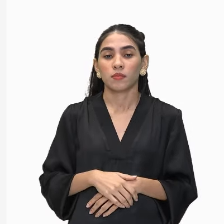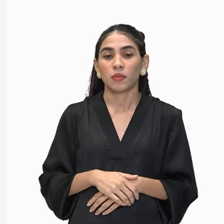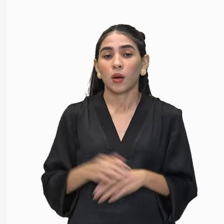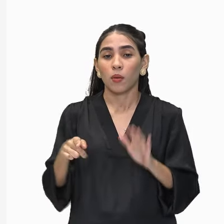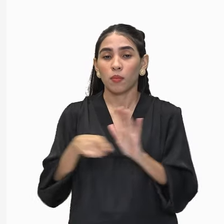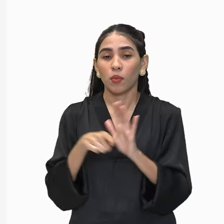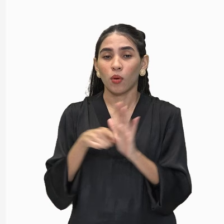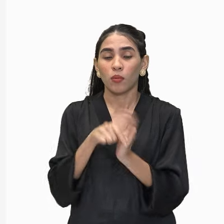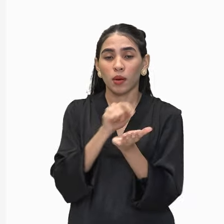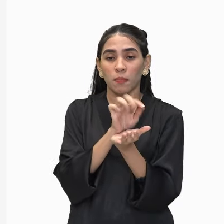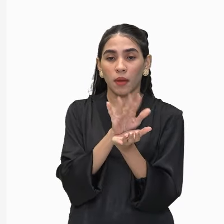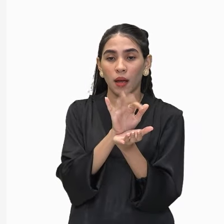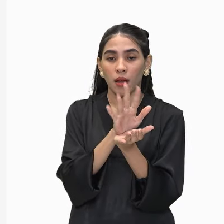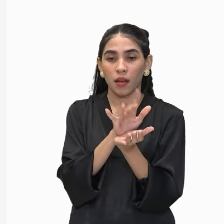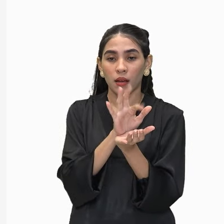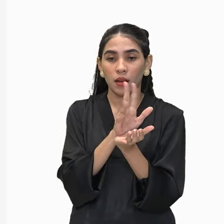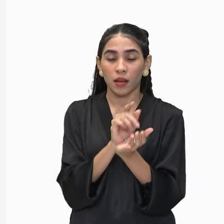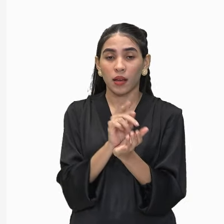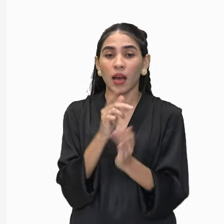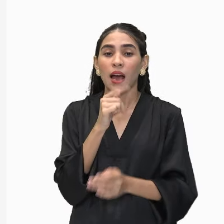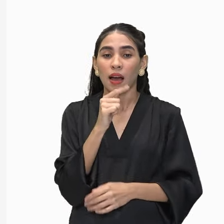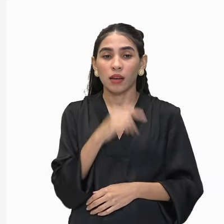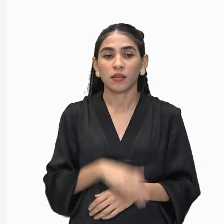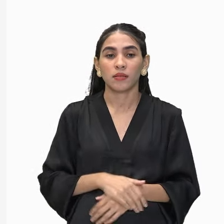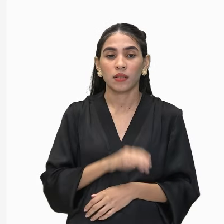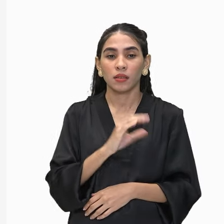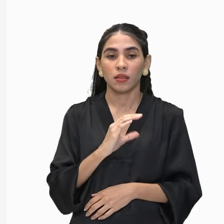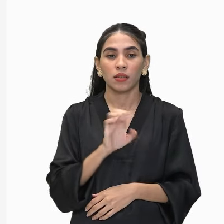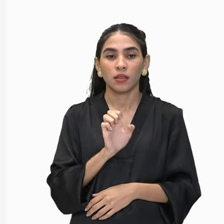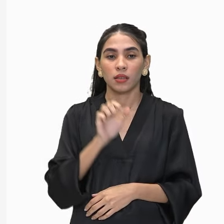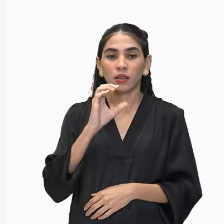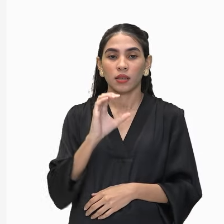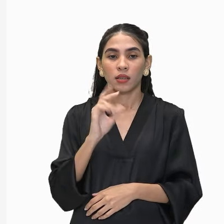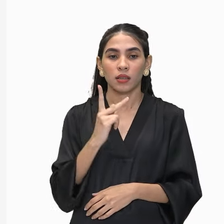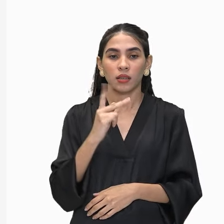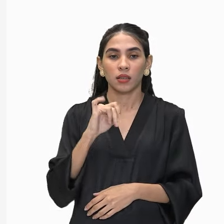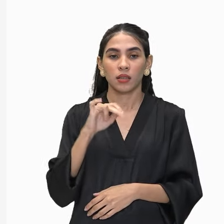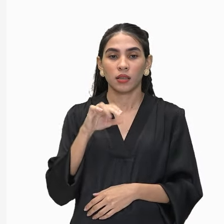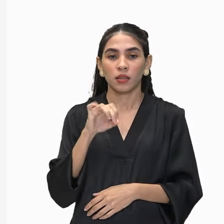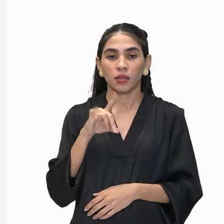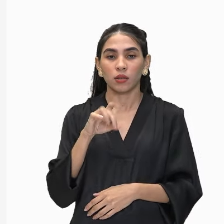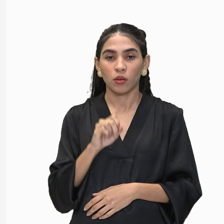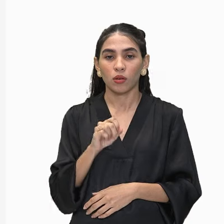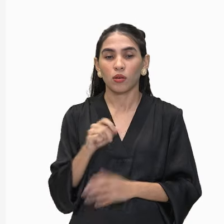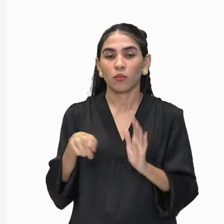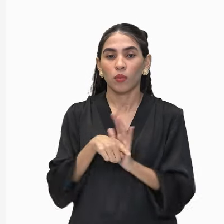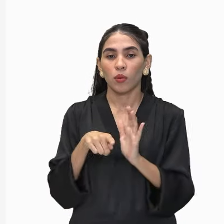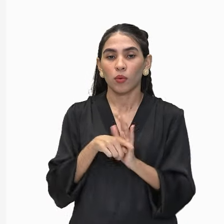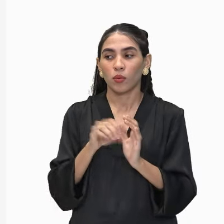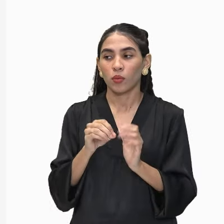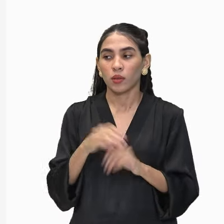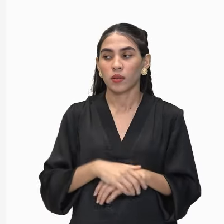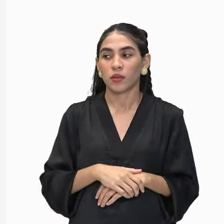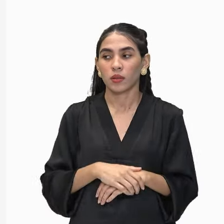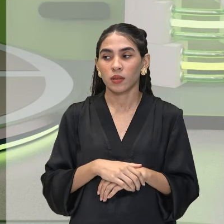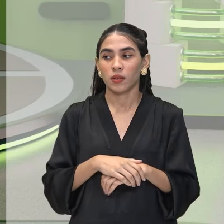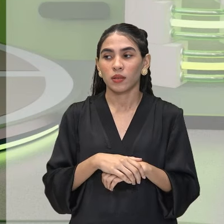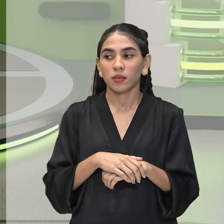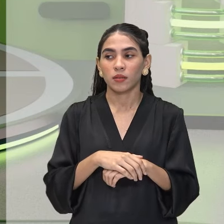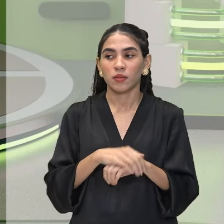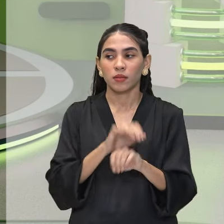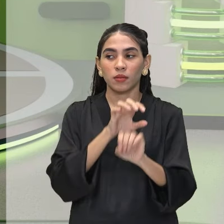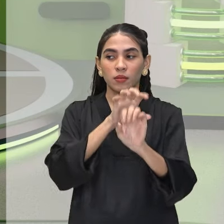mar. E a segunda é a classe Equinoidea, que é representada pelos ouriços do mar. Então, são eles